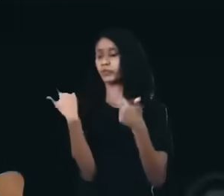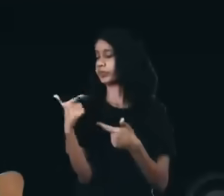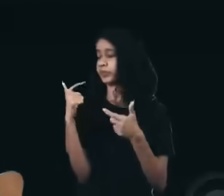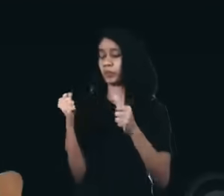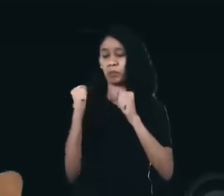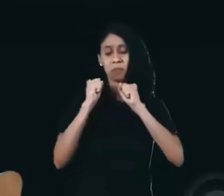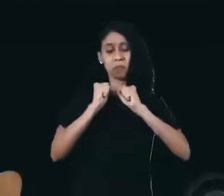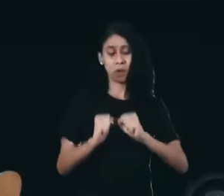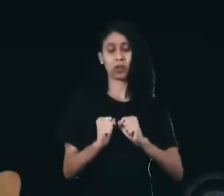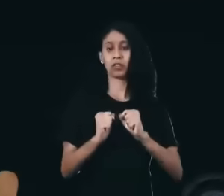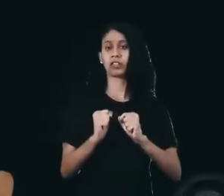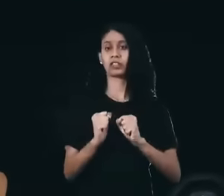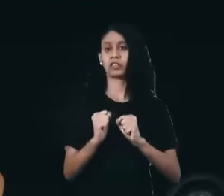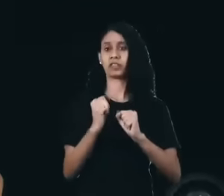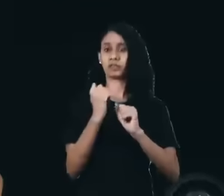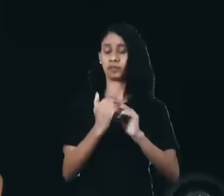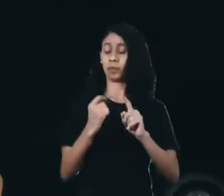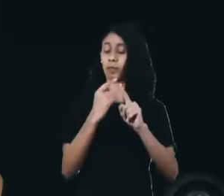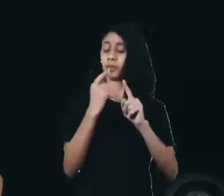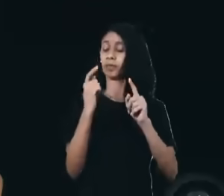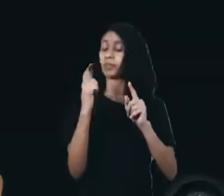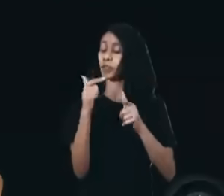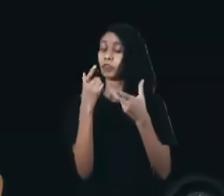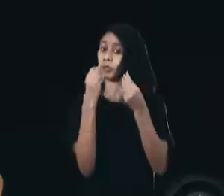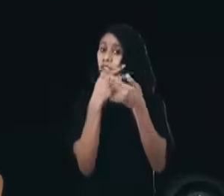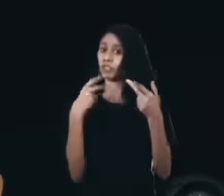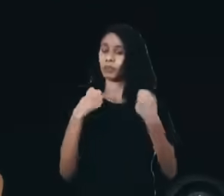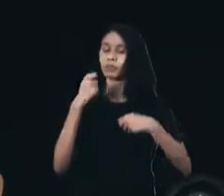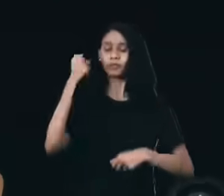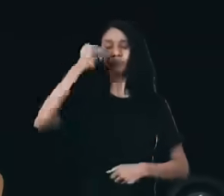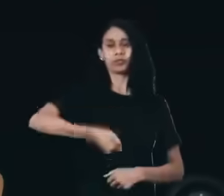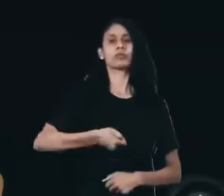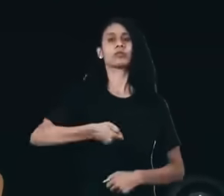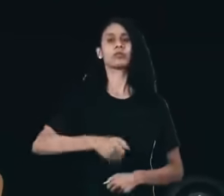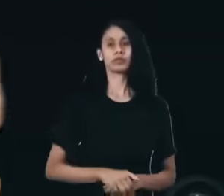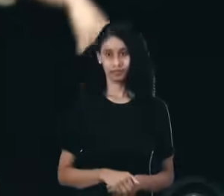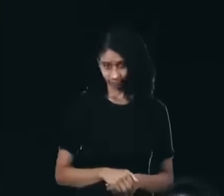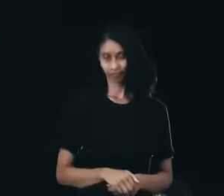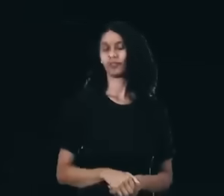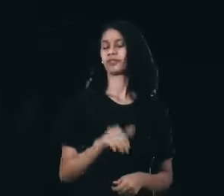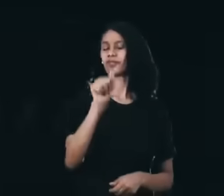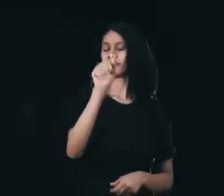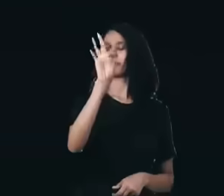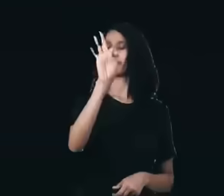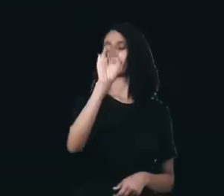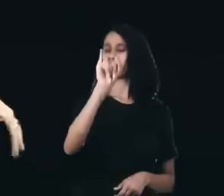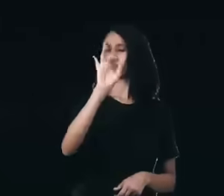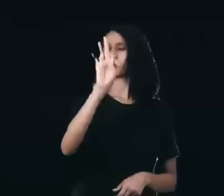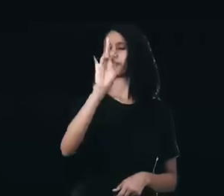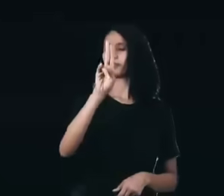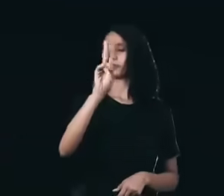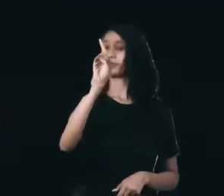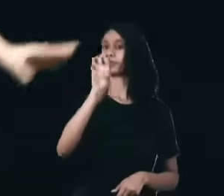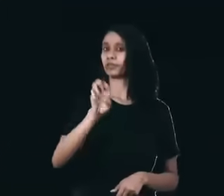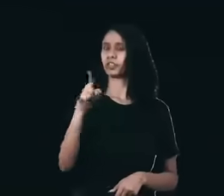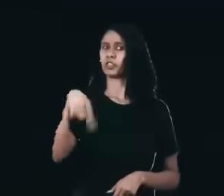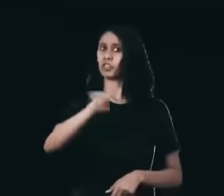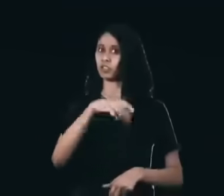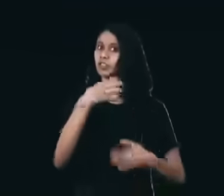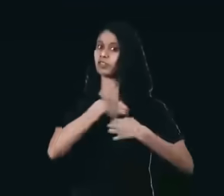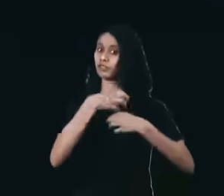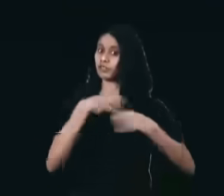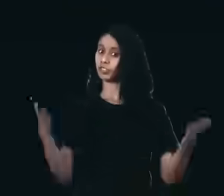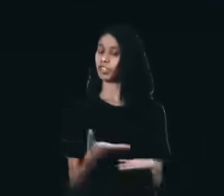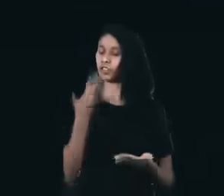poder, pode não ter muitas coisas, mas precisa ter atitude. Ah, minha gente, vocês vão apanhar hoje. Eu não sei se você